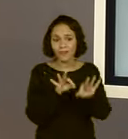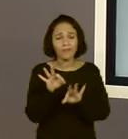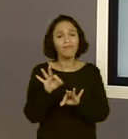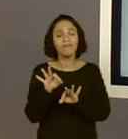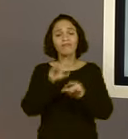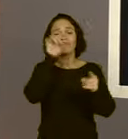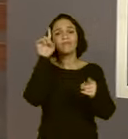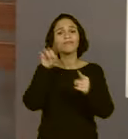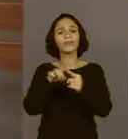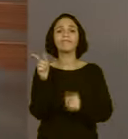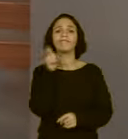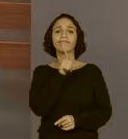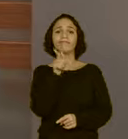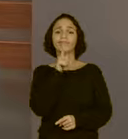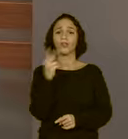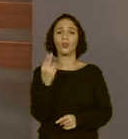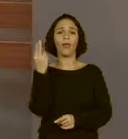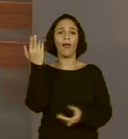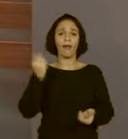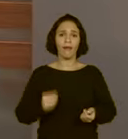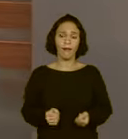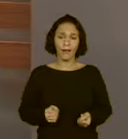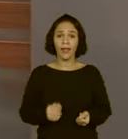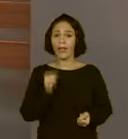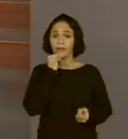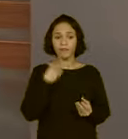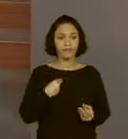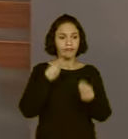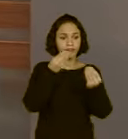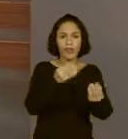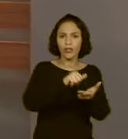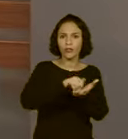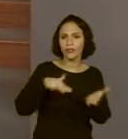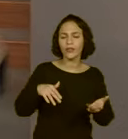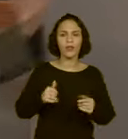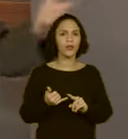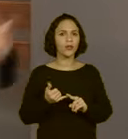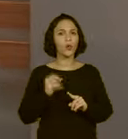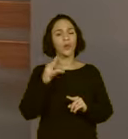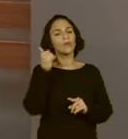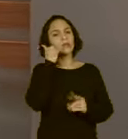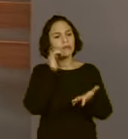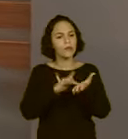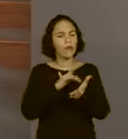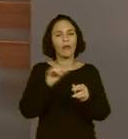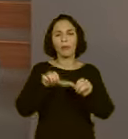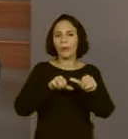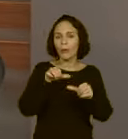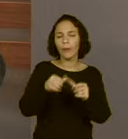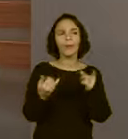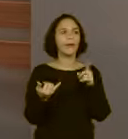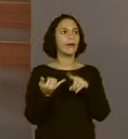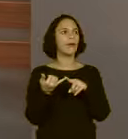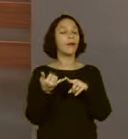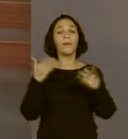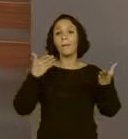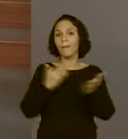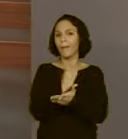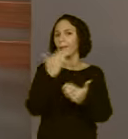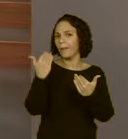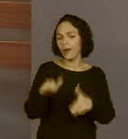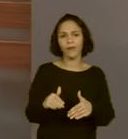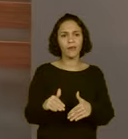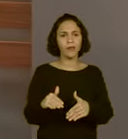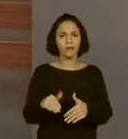chega lá, não atinge a meta. Seja entregar um trabalho, seja trocar o celular, seja passar na